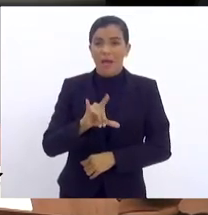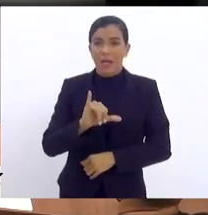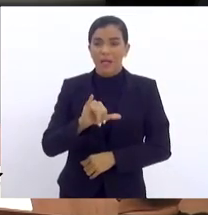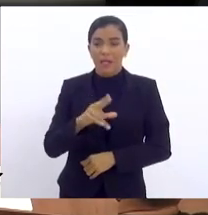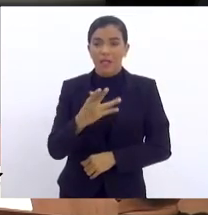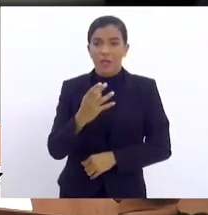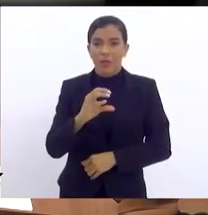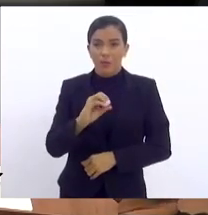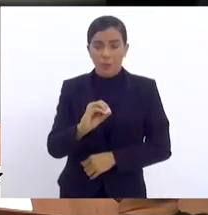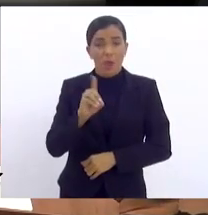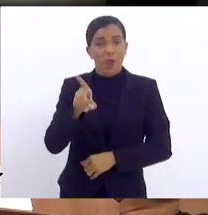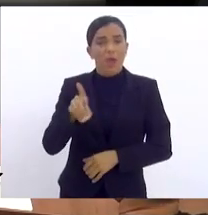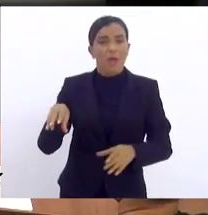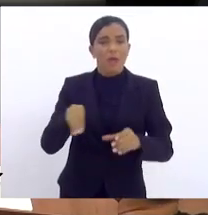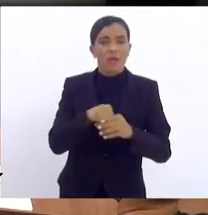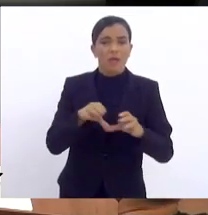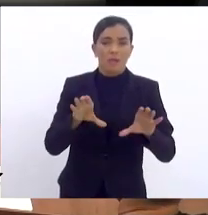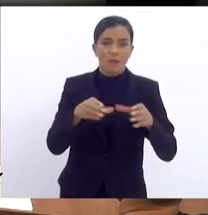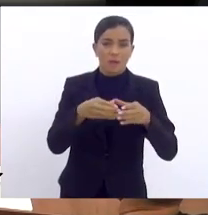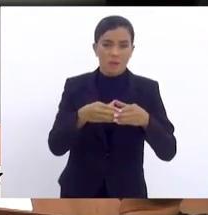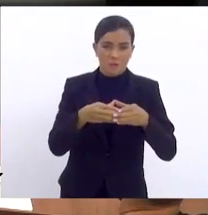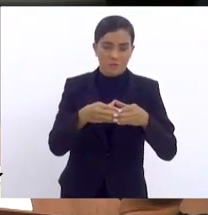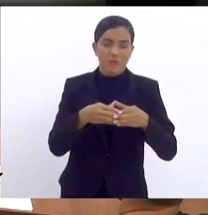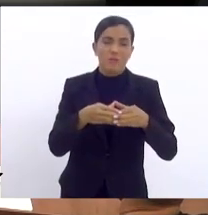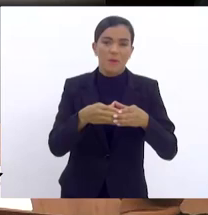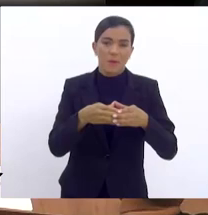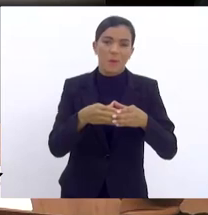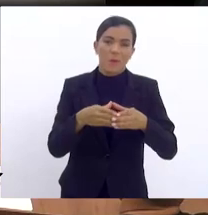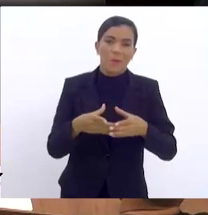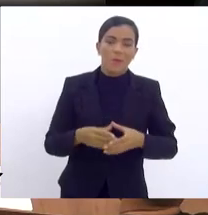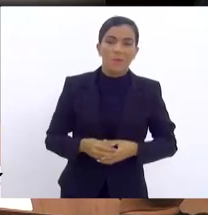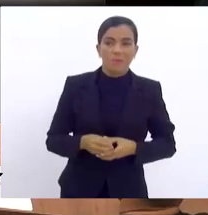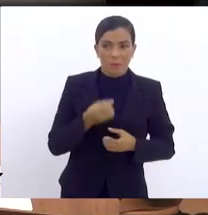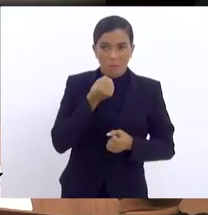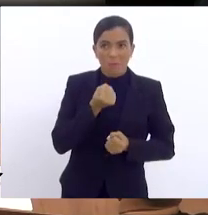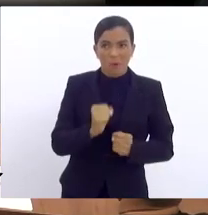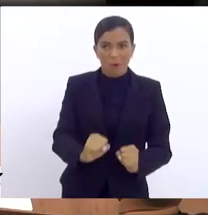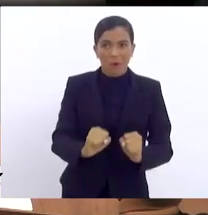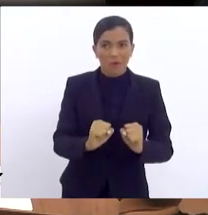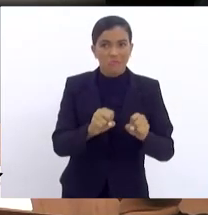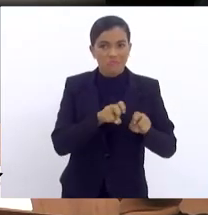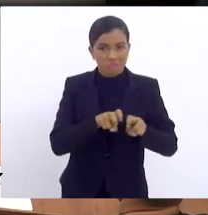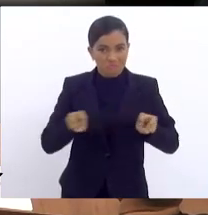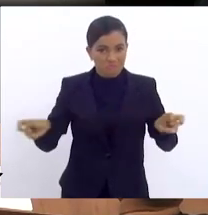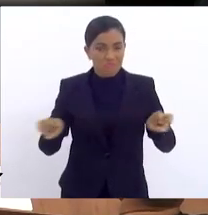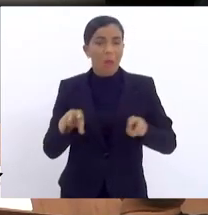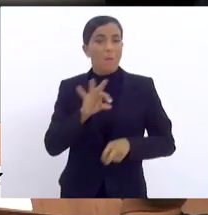da comissão de Segurança Pública peço que possa por favor compor a mesa